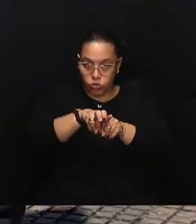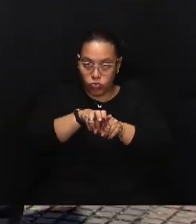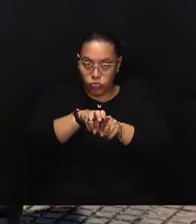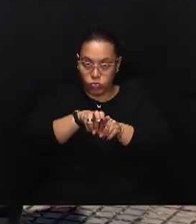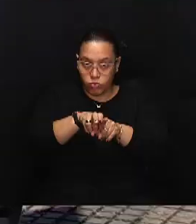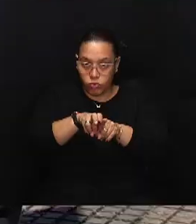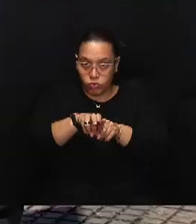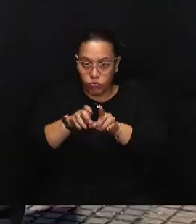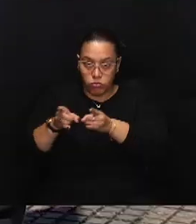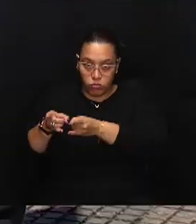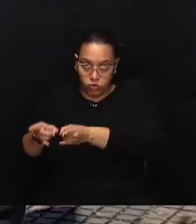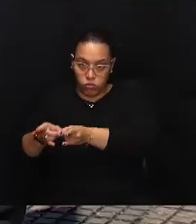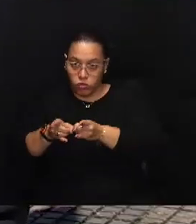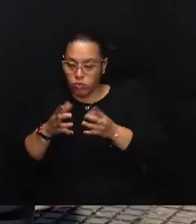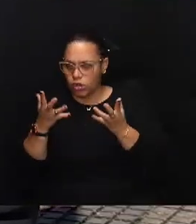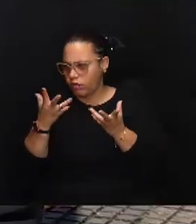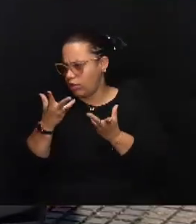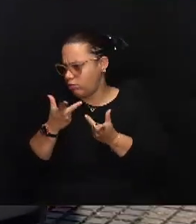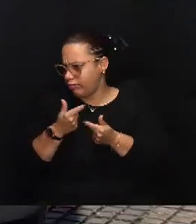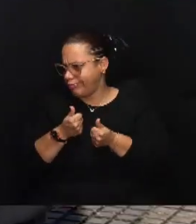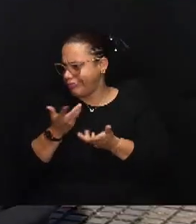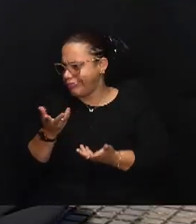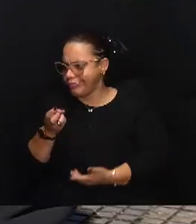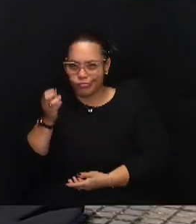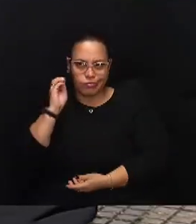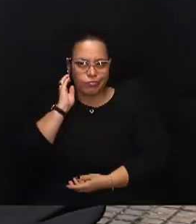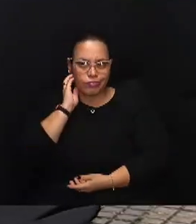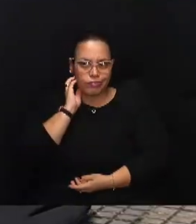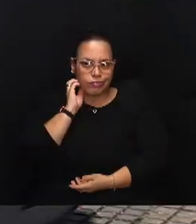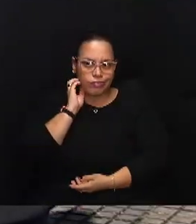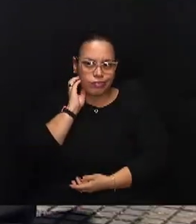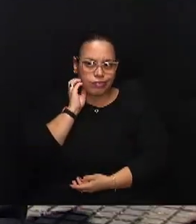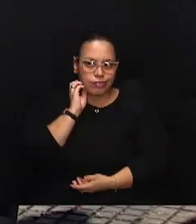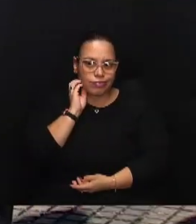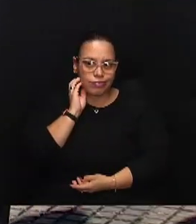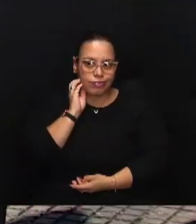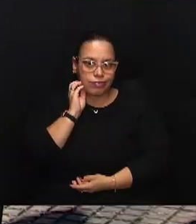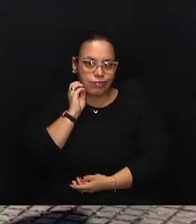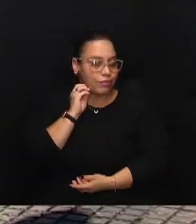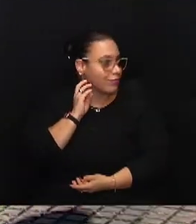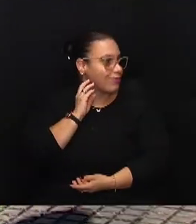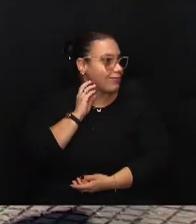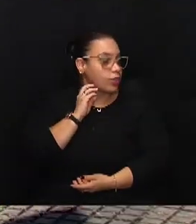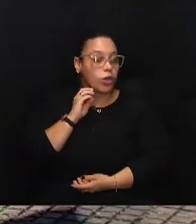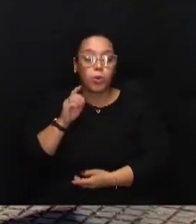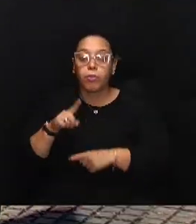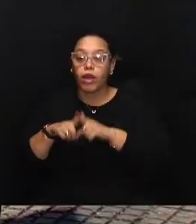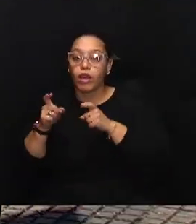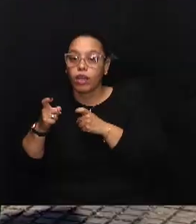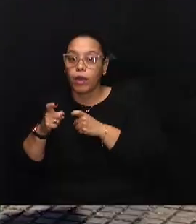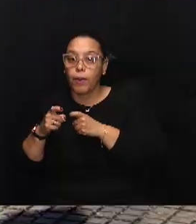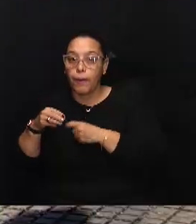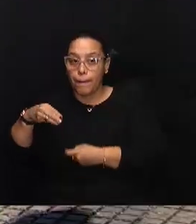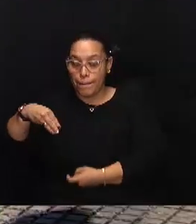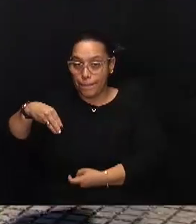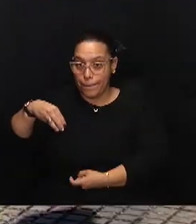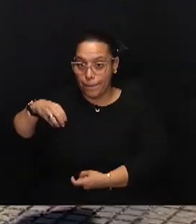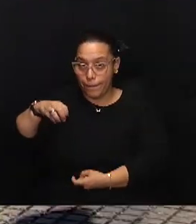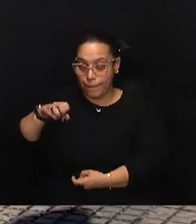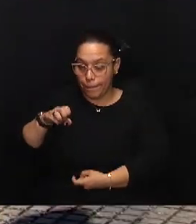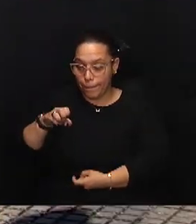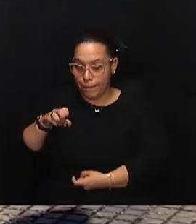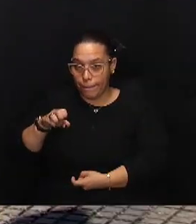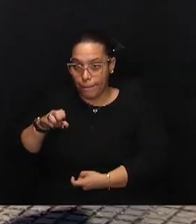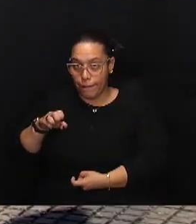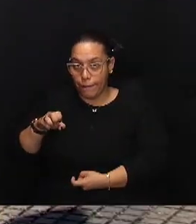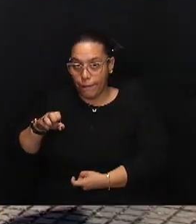o cemitério. Maravilhoso, né? Já, por si já seria uma história ótima, só que ele era médium. Então a vida desse homem